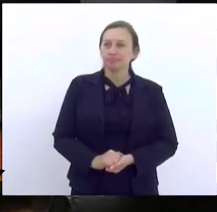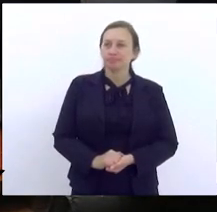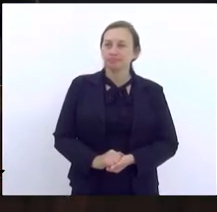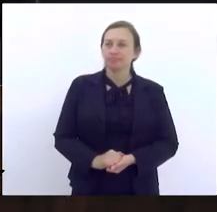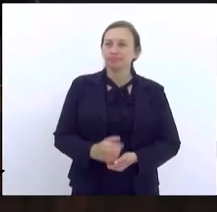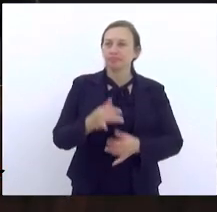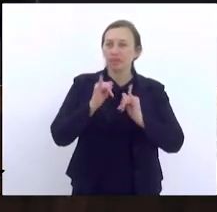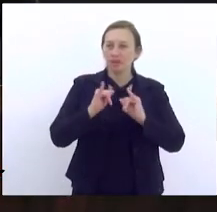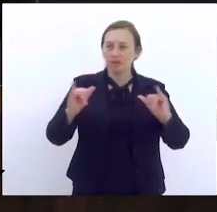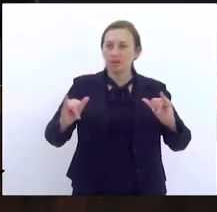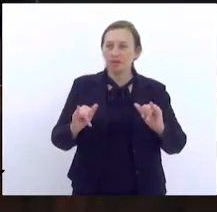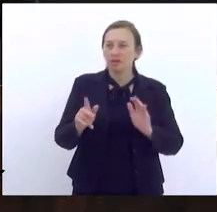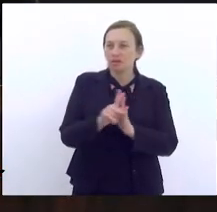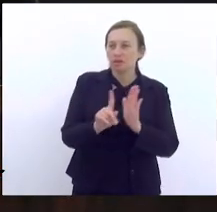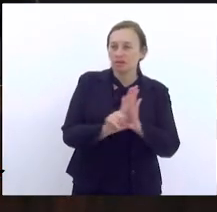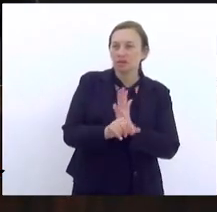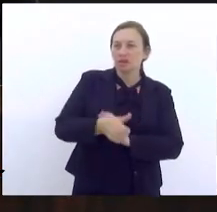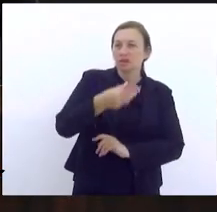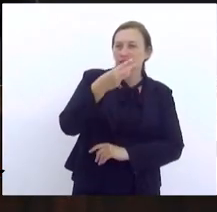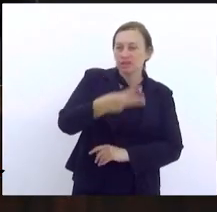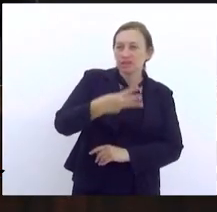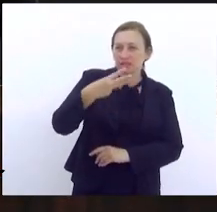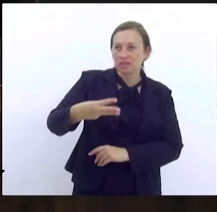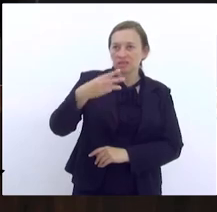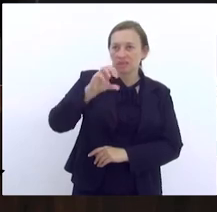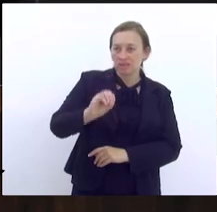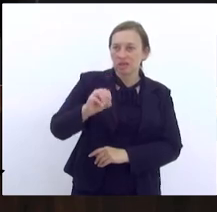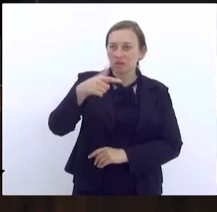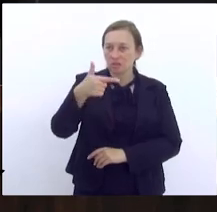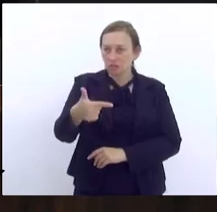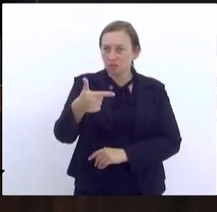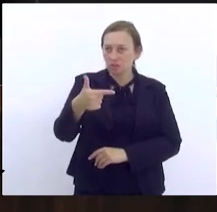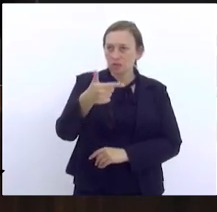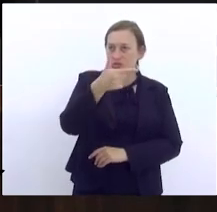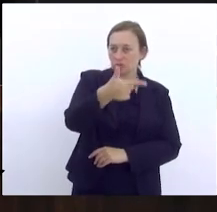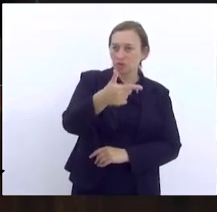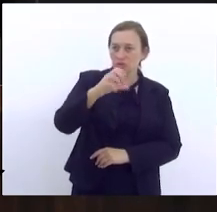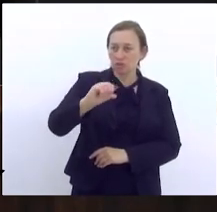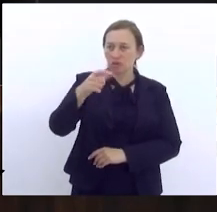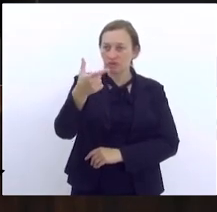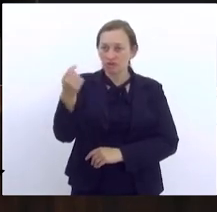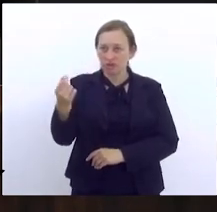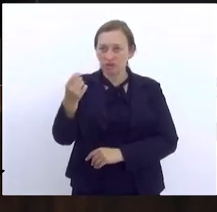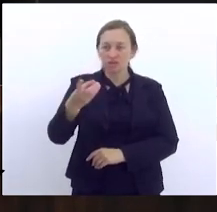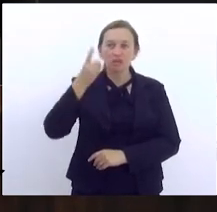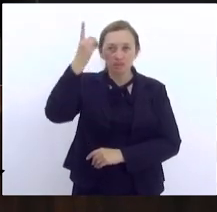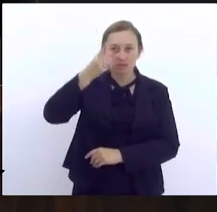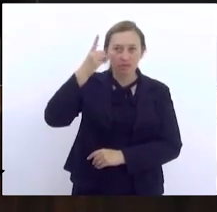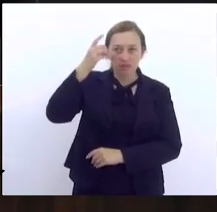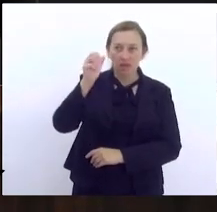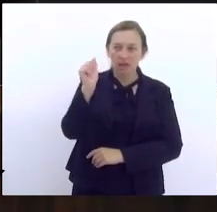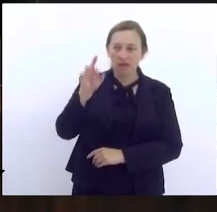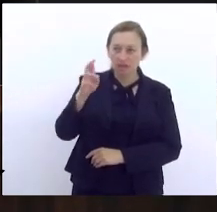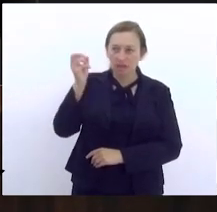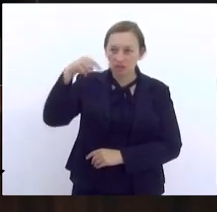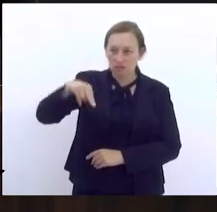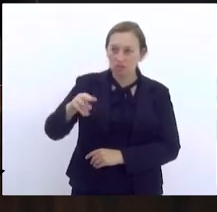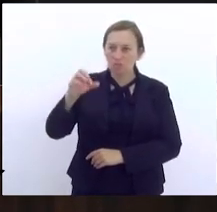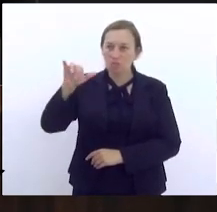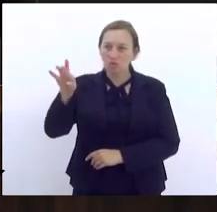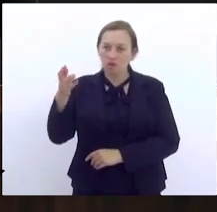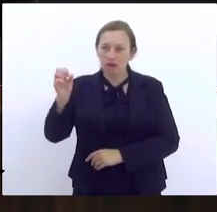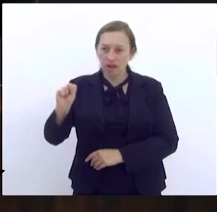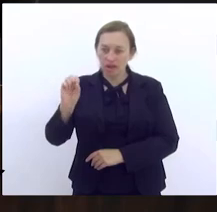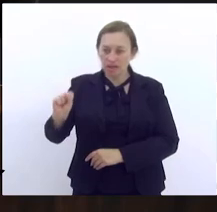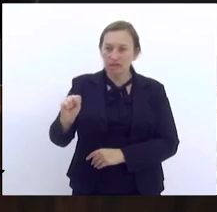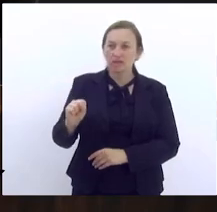anuncia o projeto Lei número 3302 de 2020 de autoria Deputado Anderson Moraes que